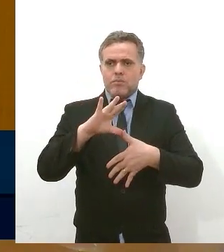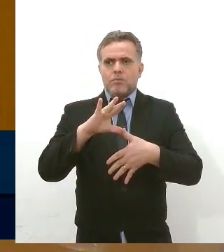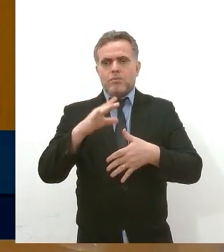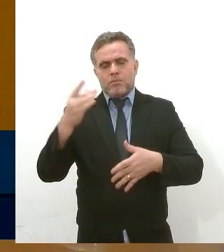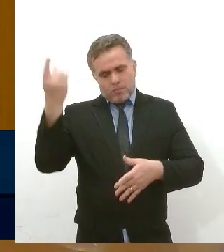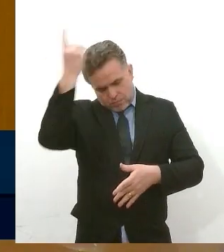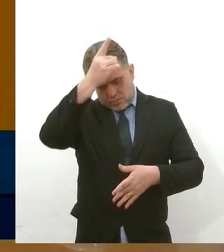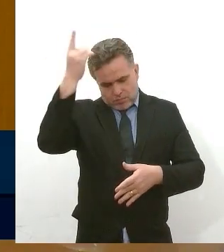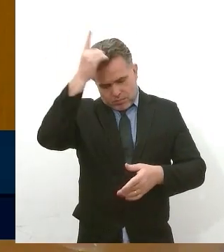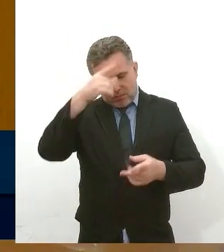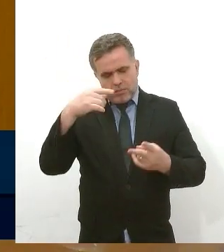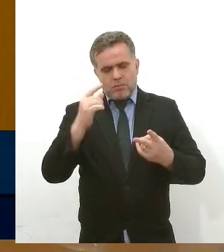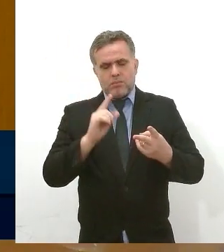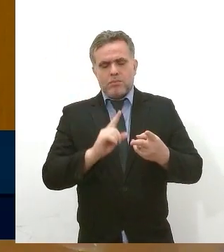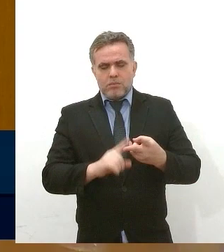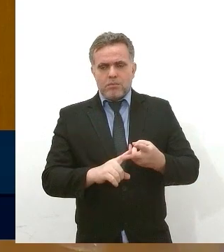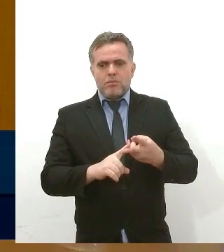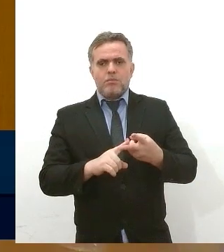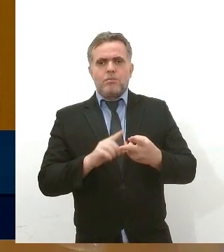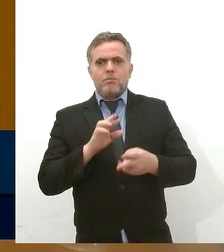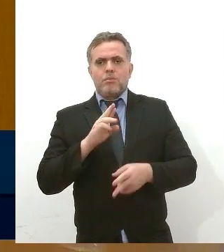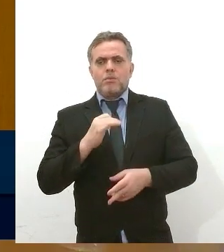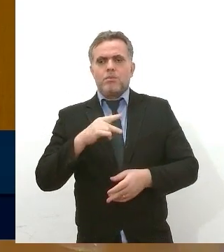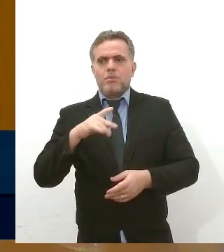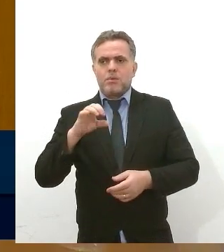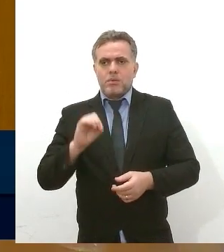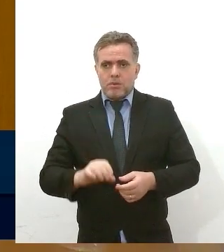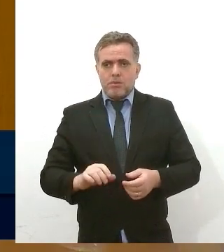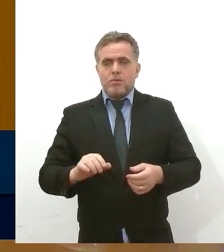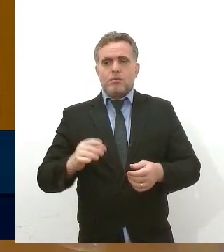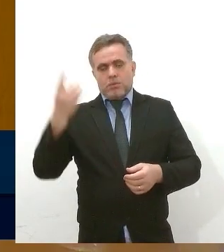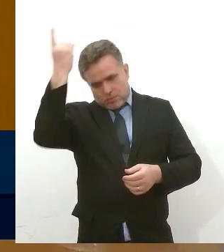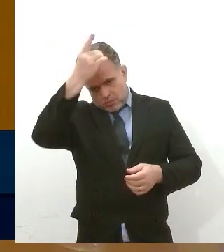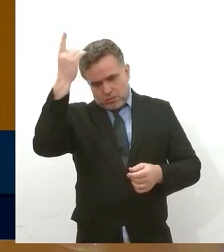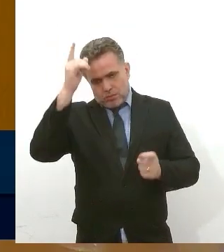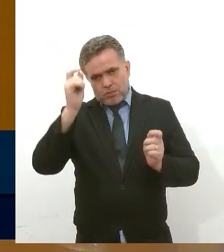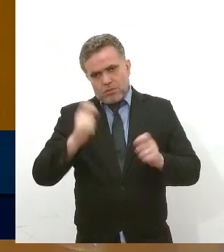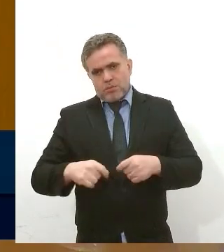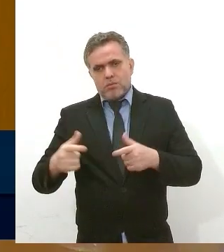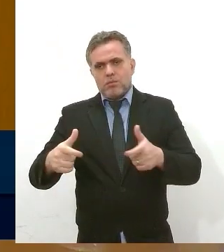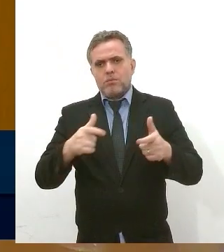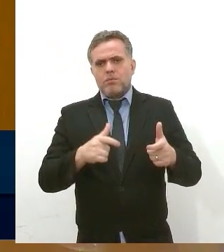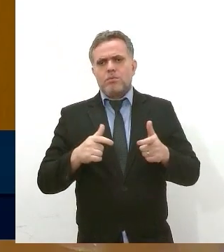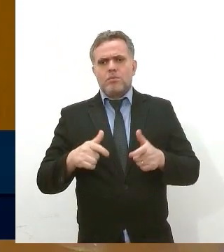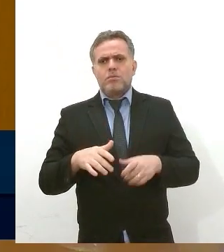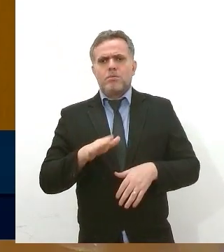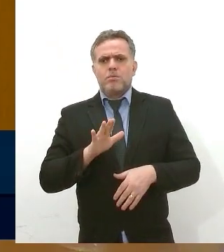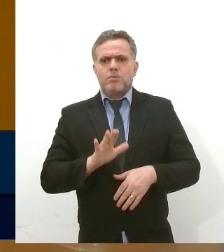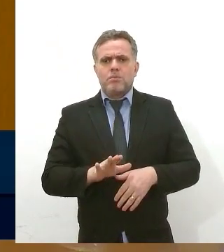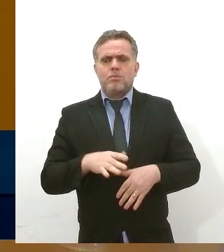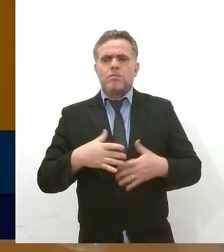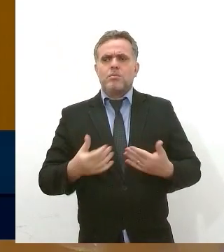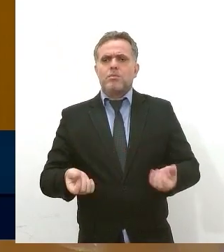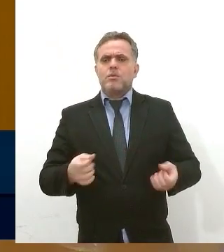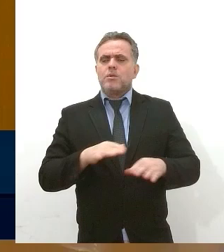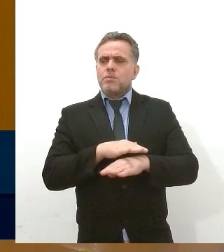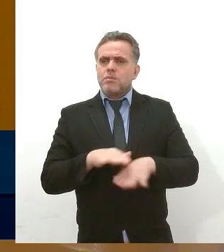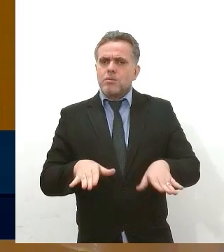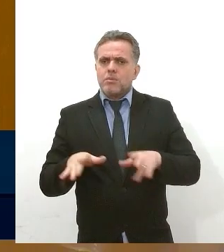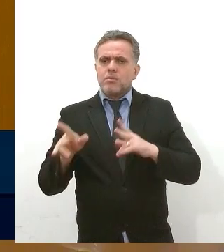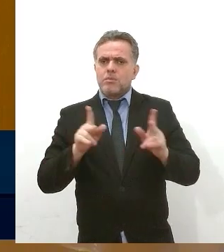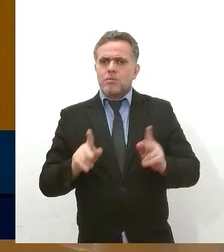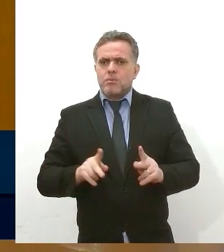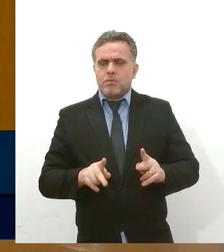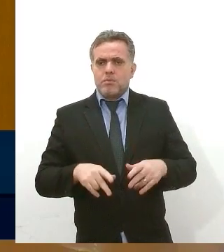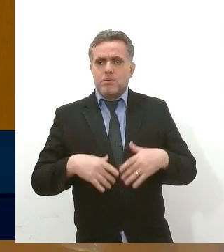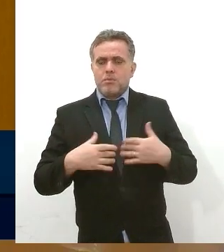Moita Bonita e Dores, em alguns povoados, né, parem de sofrer com a falta de água. E do outro lado também dessa adutora, cidades como